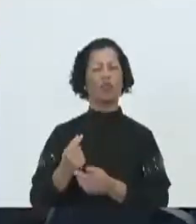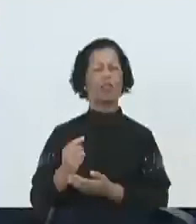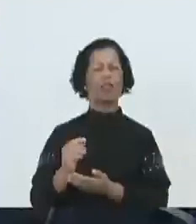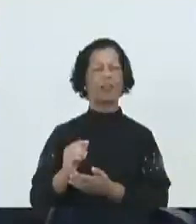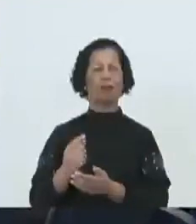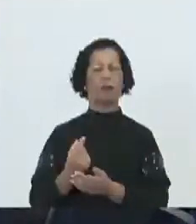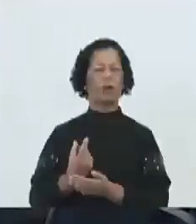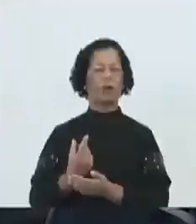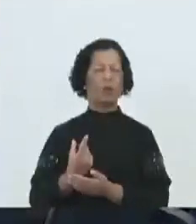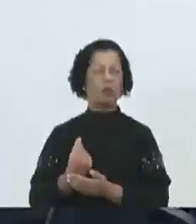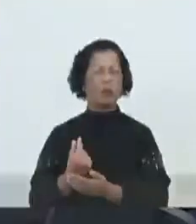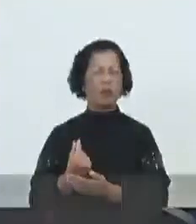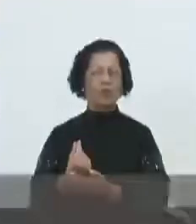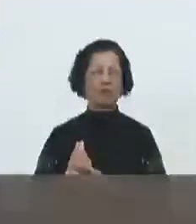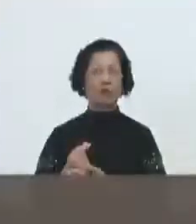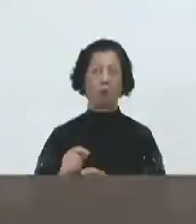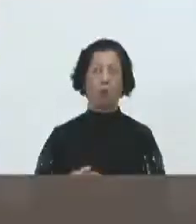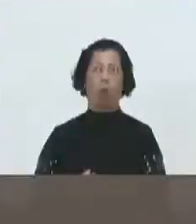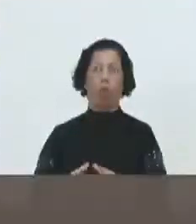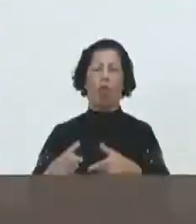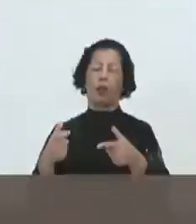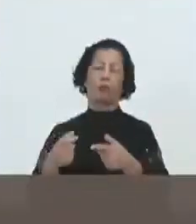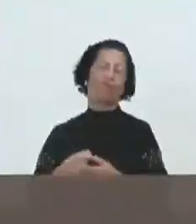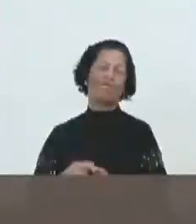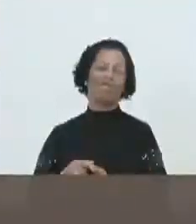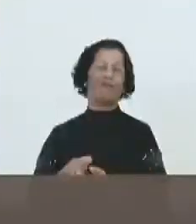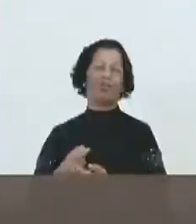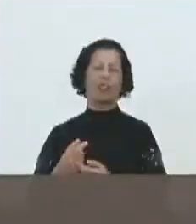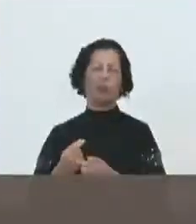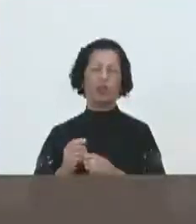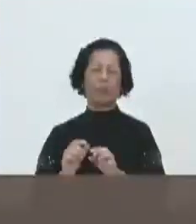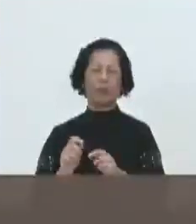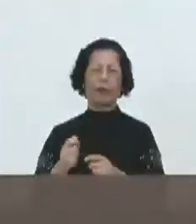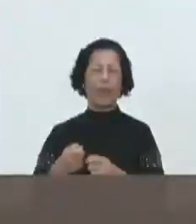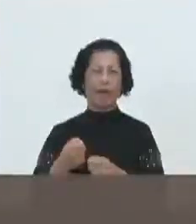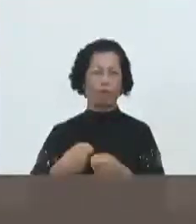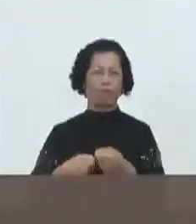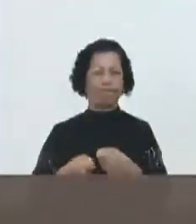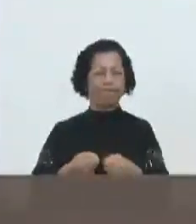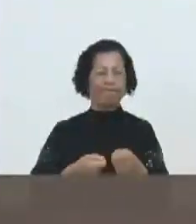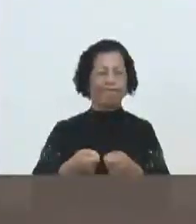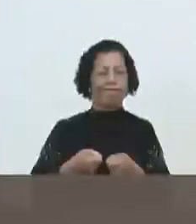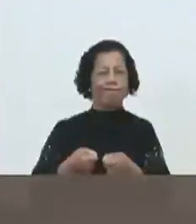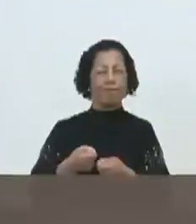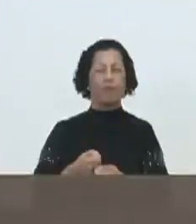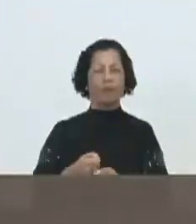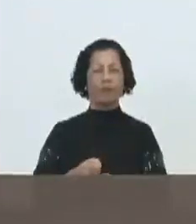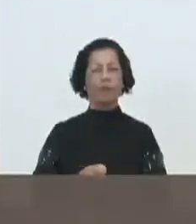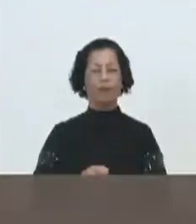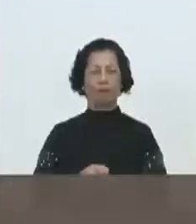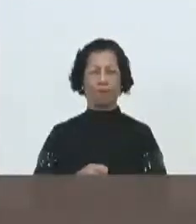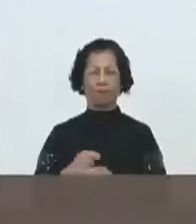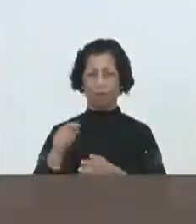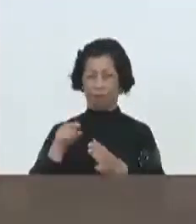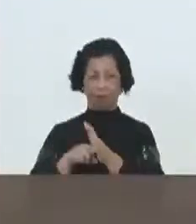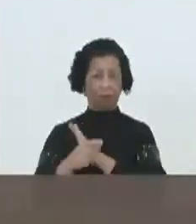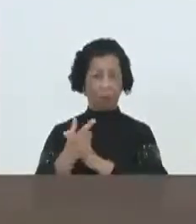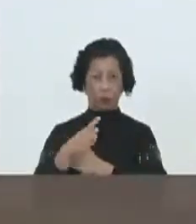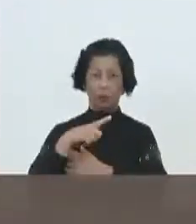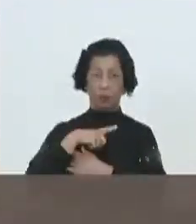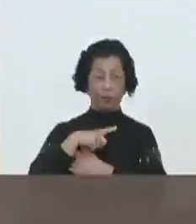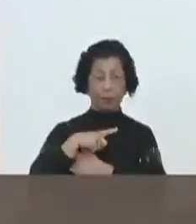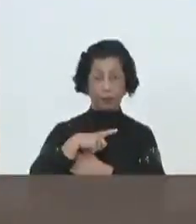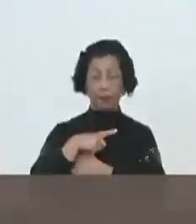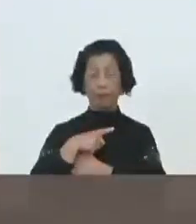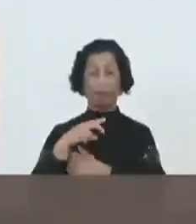confortável que é que o orçamento está bem administrado vamos lá mais alguma perguntas